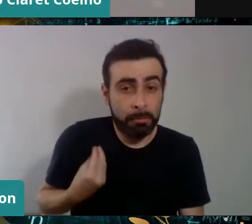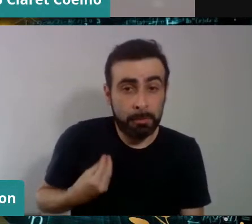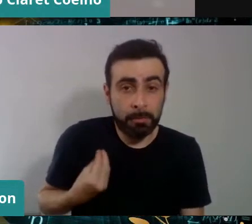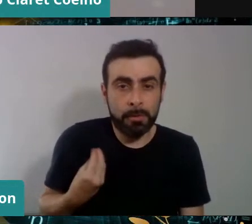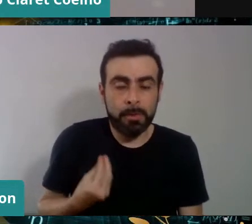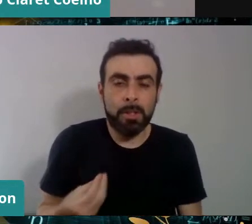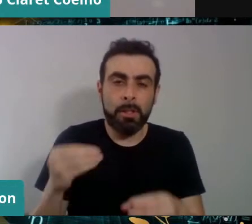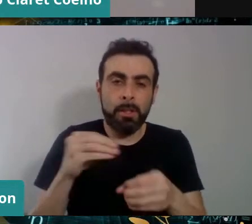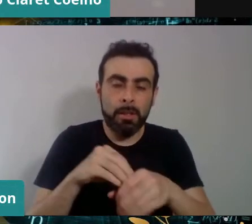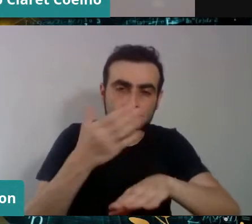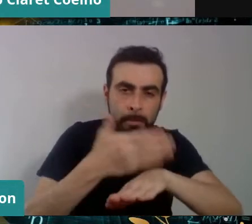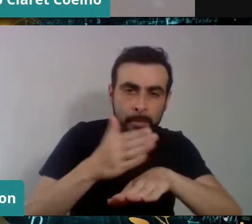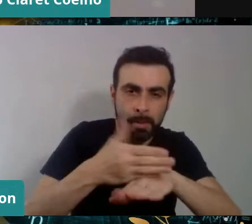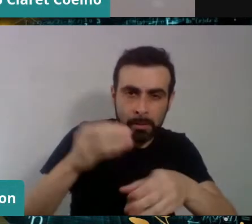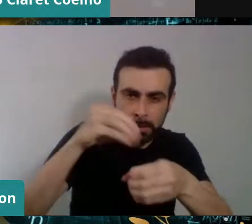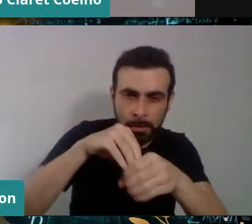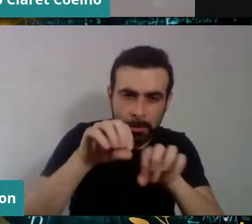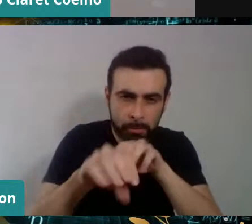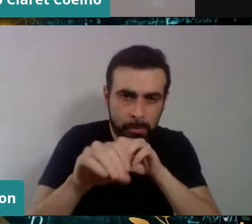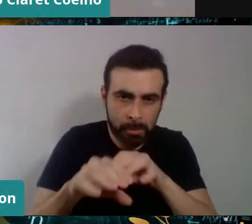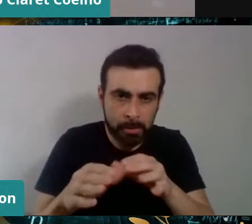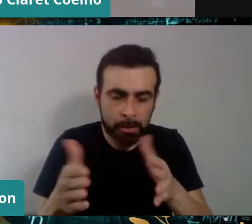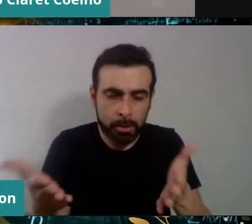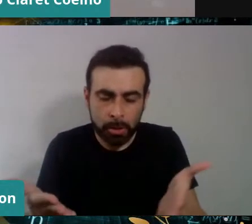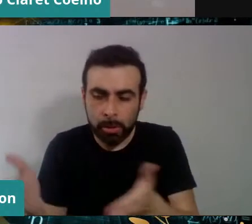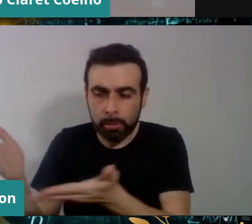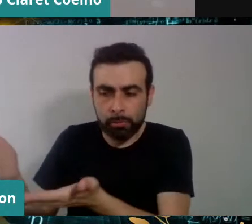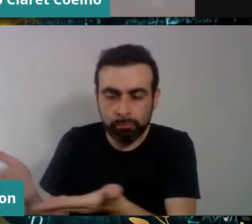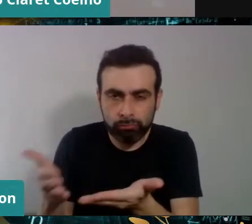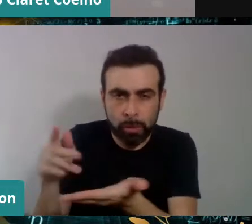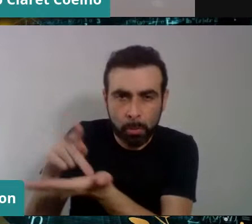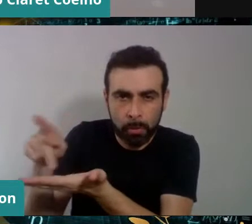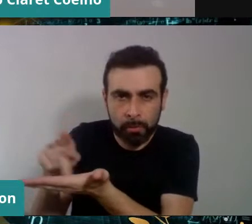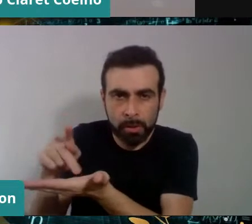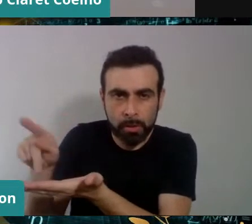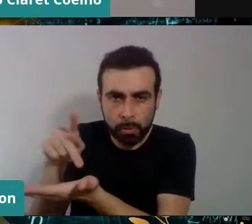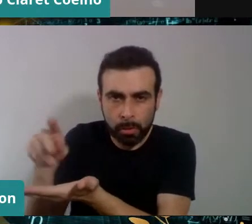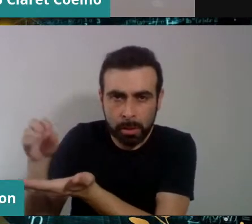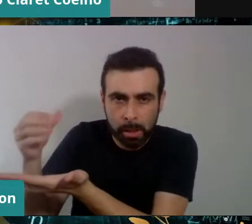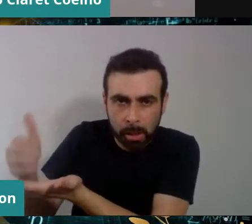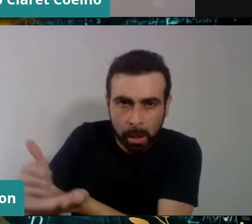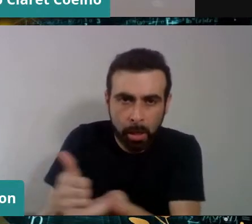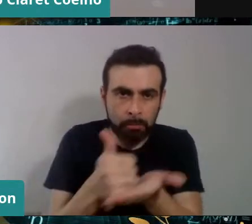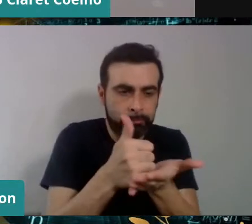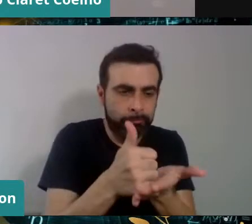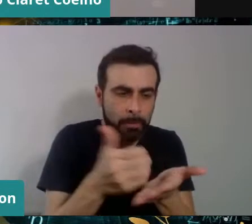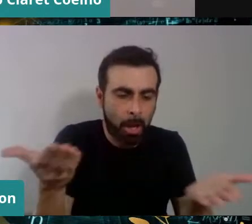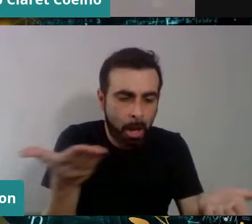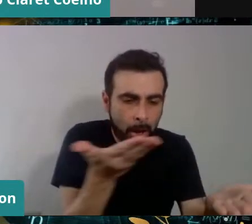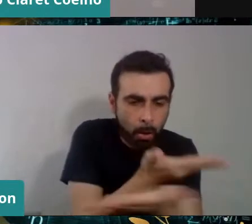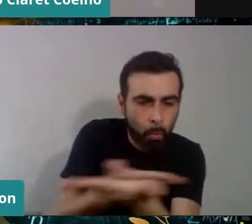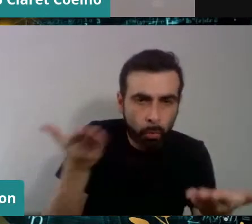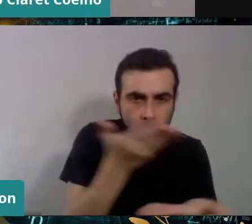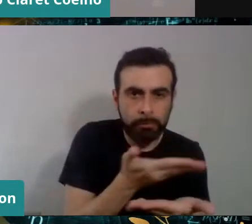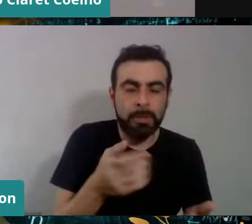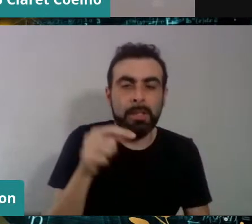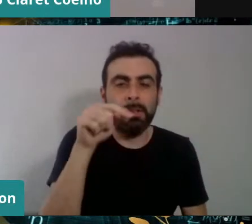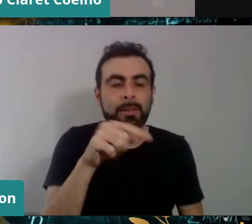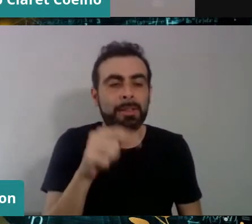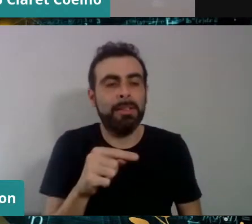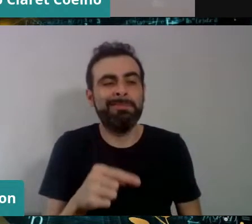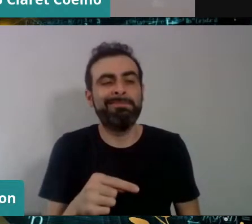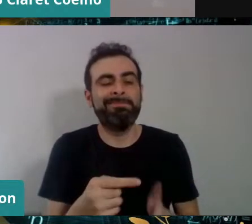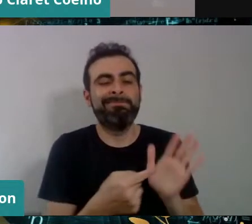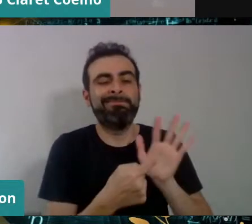ensino. E, com isso, a gente ganhava muito, porque as aulas eram espetaculares, né? Principalmente as